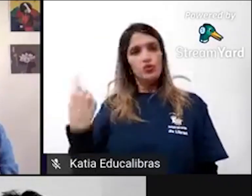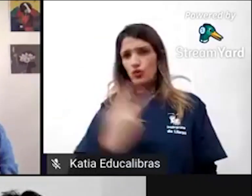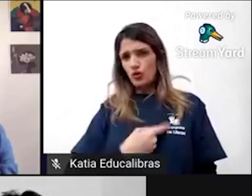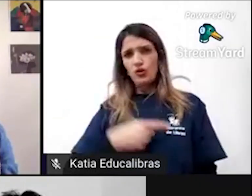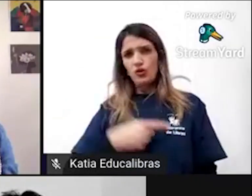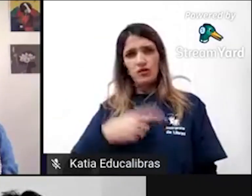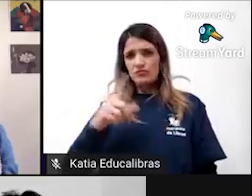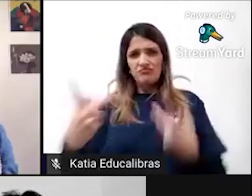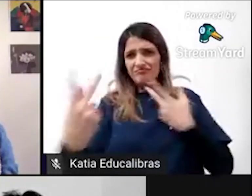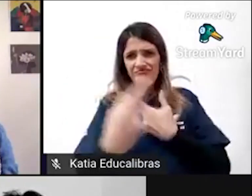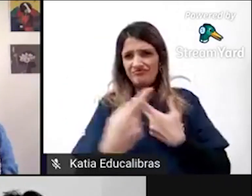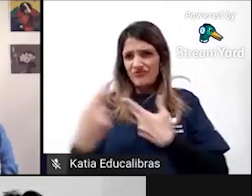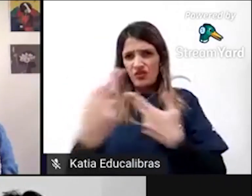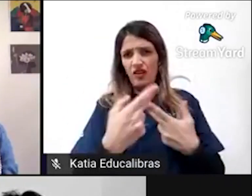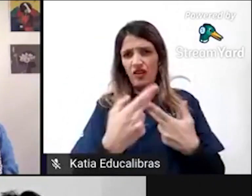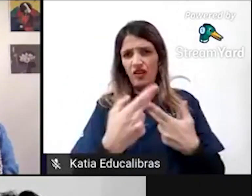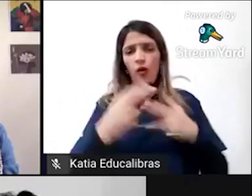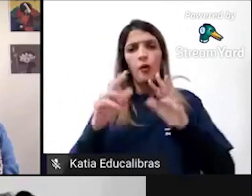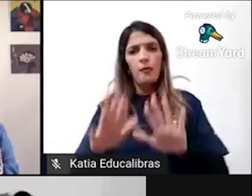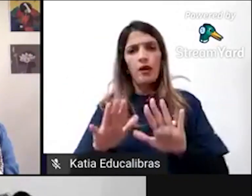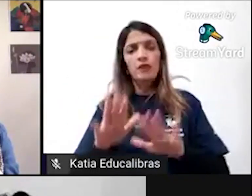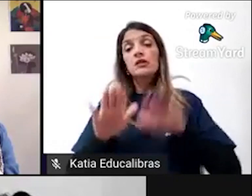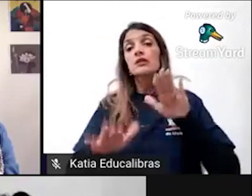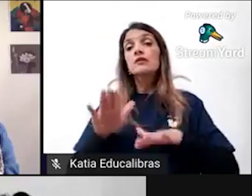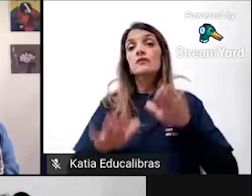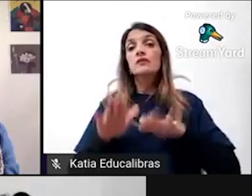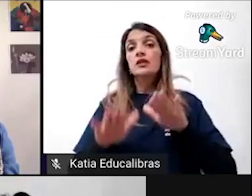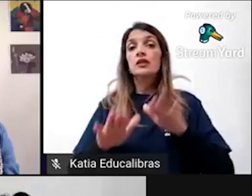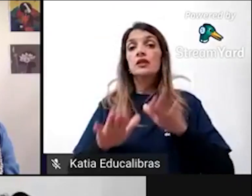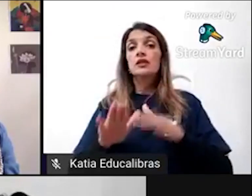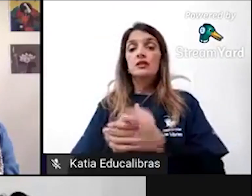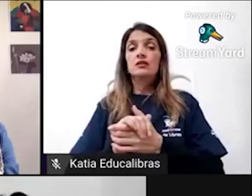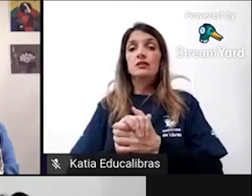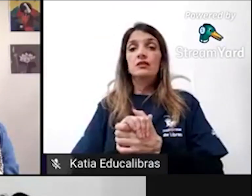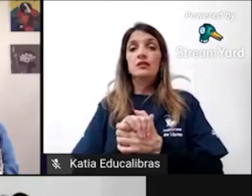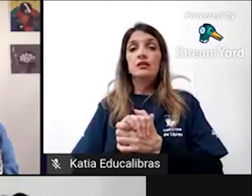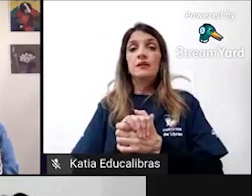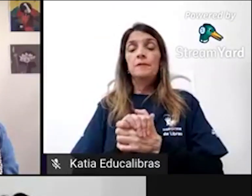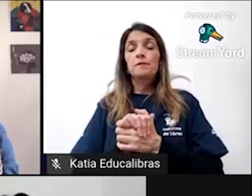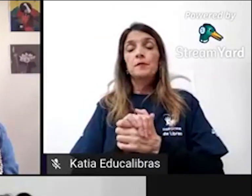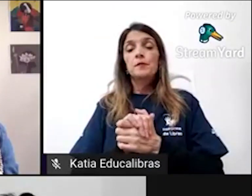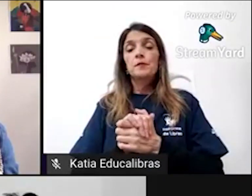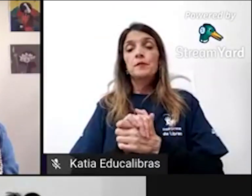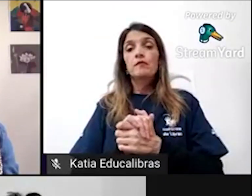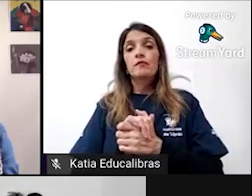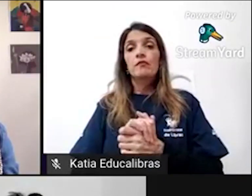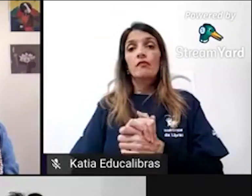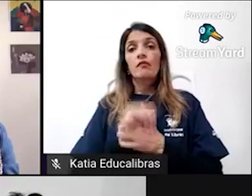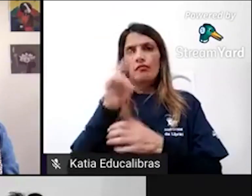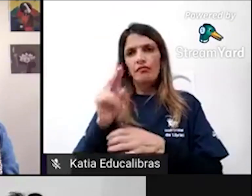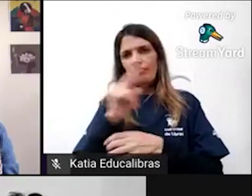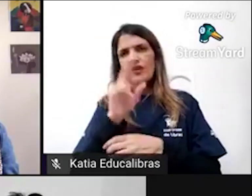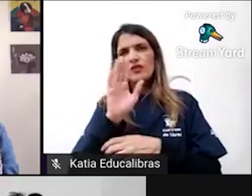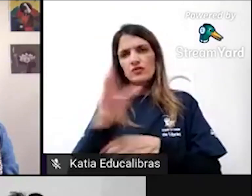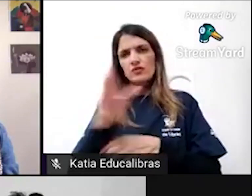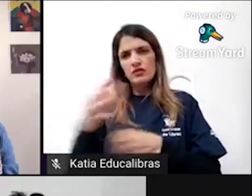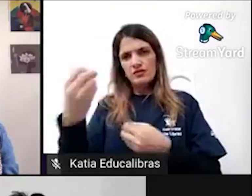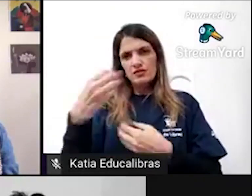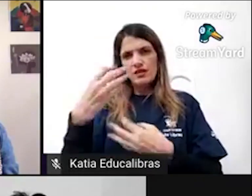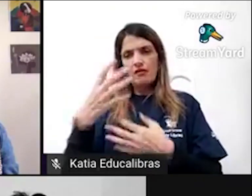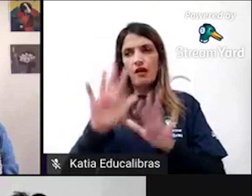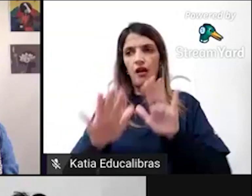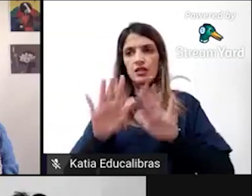mas você vê, porque às vezes, isso Paulo Freire já nos ensinava, né? É, a gente muitas vezes introjeta na gente